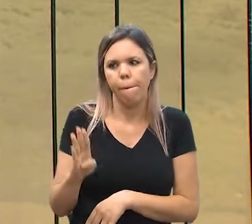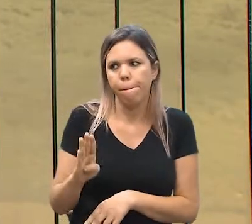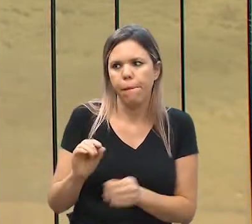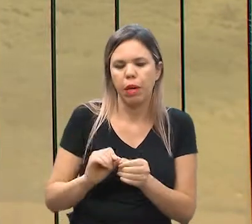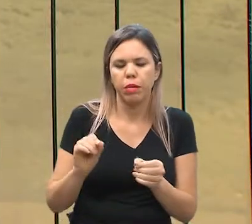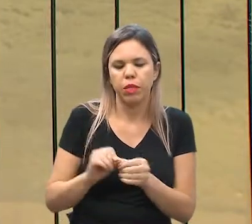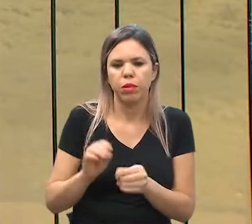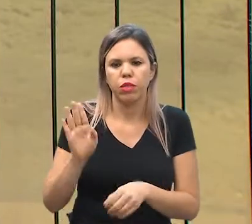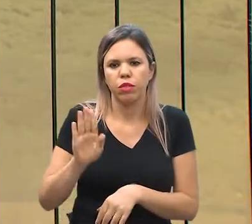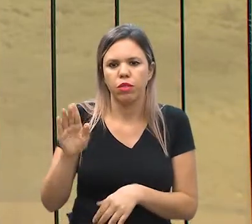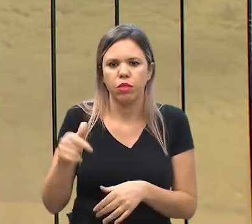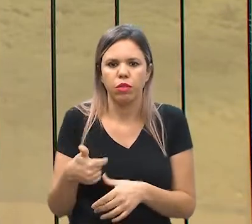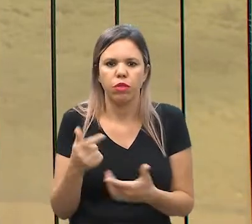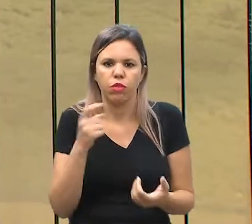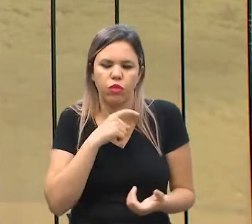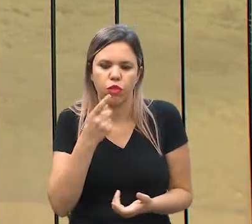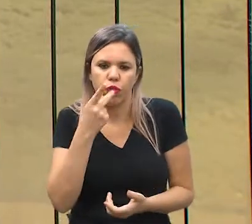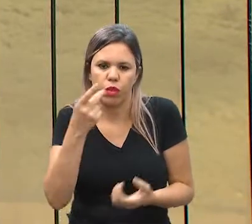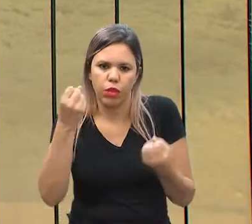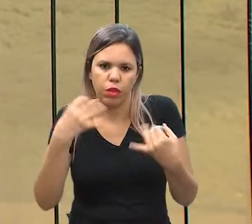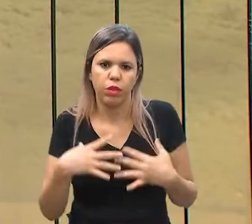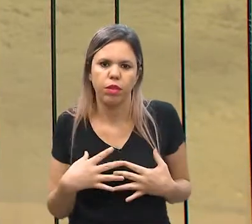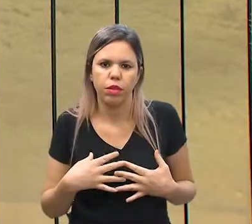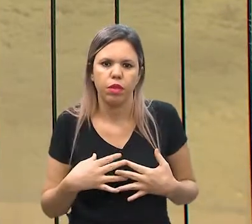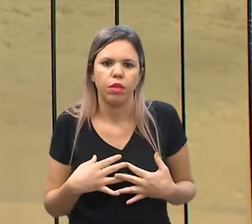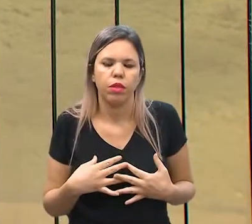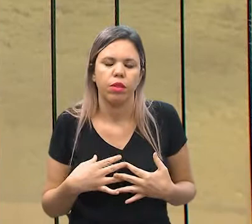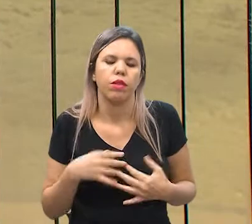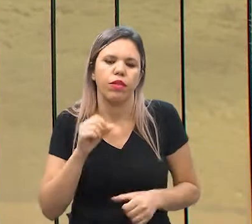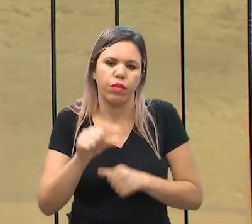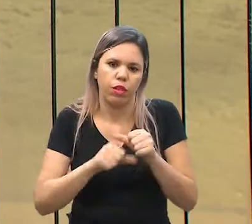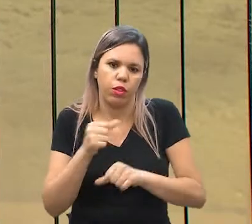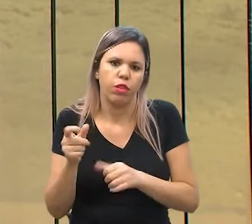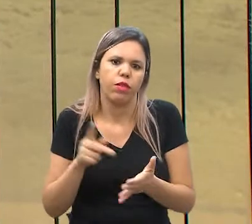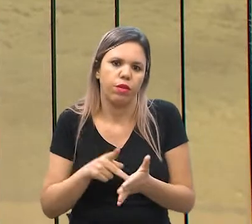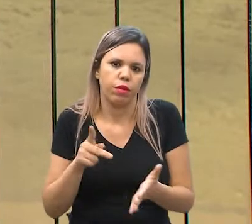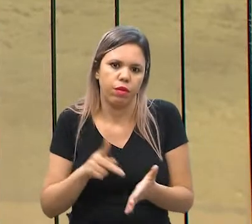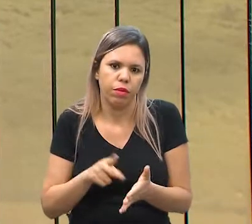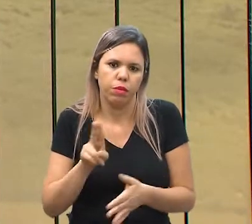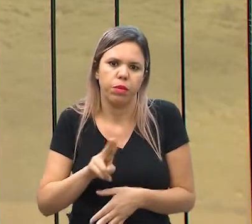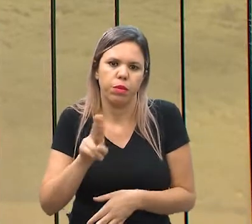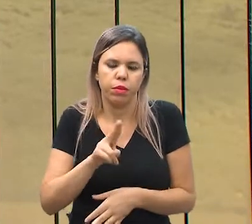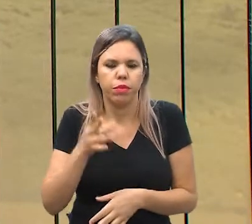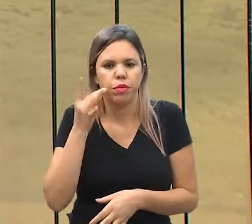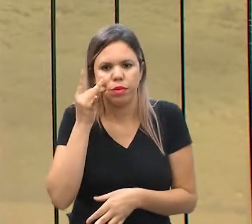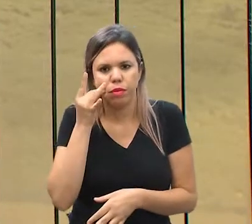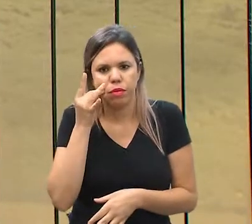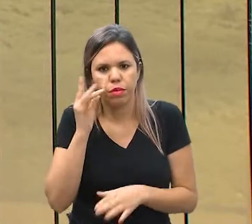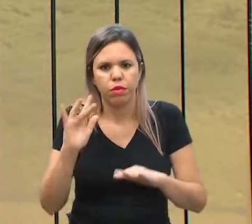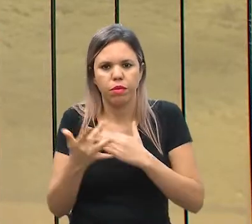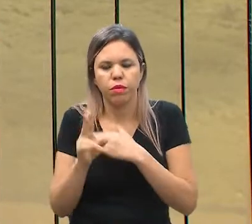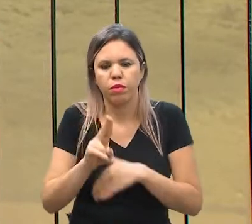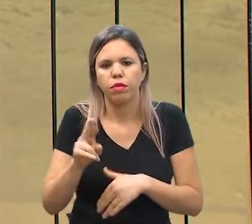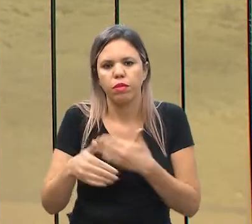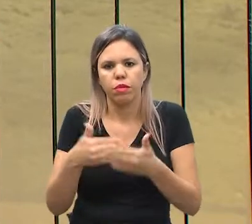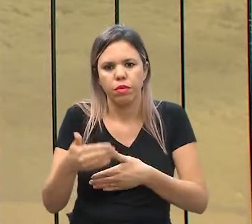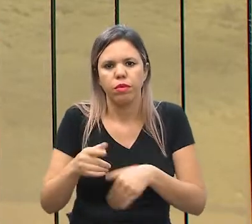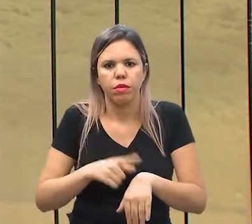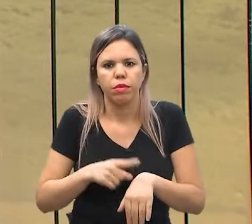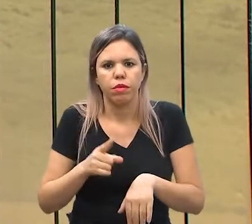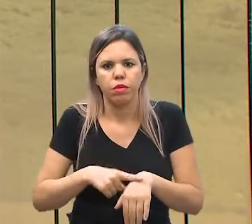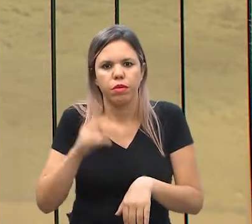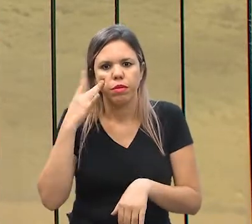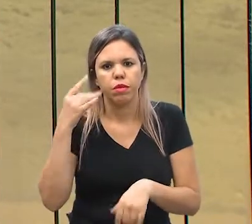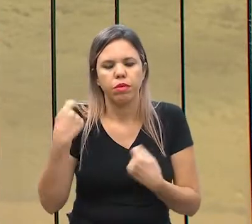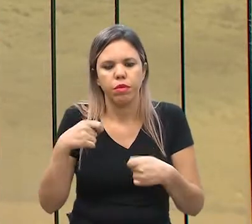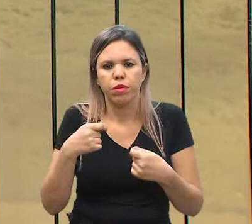do pós-verdade, né? Uma mentira é contada mais de 100 vezes, ela acaba virando uma verdade. Então, assim, a utilização das redes sociais com o tempo,